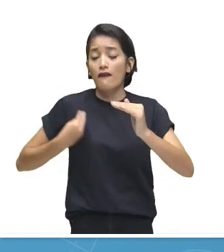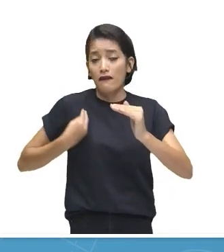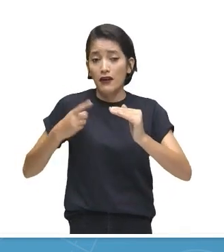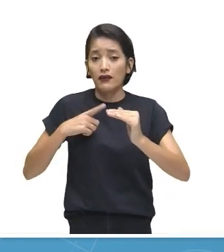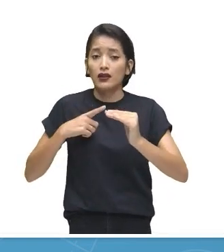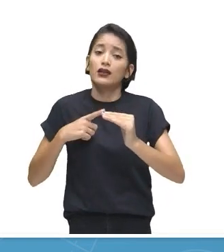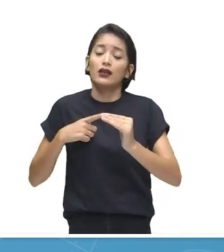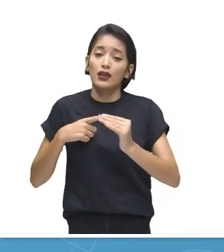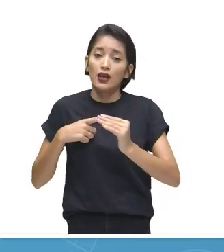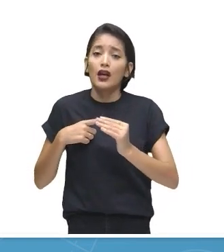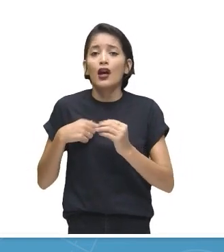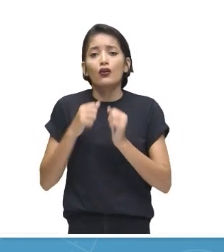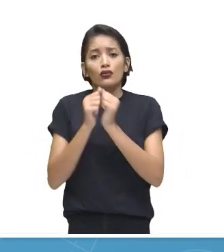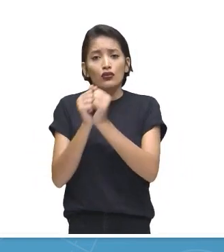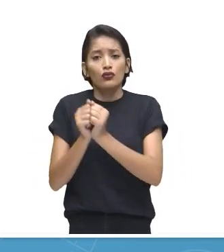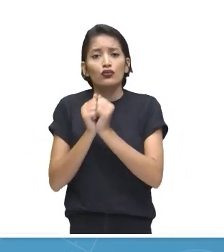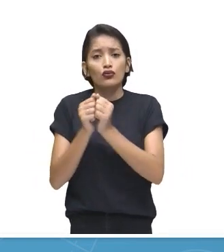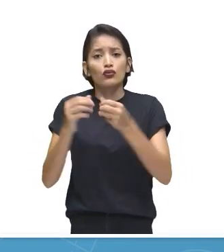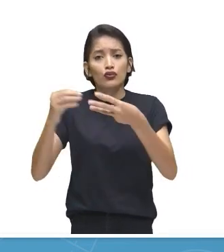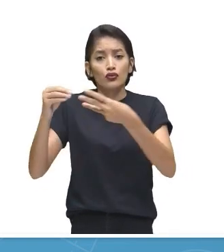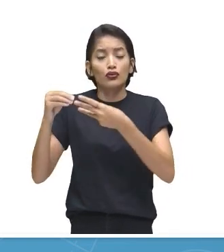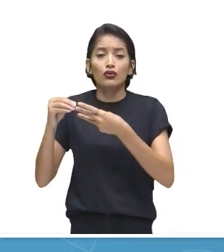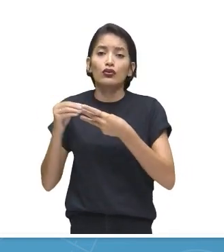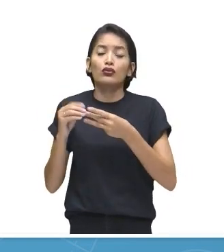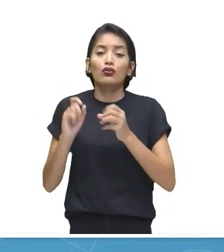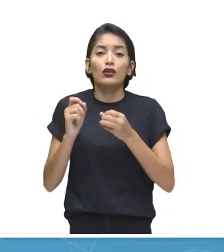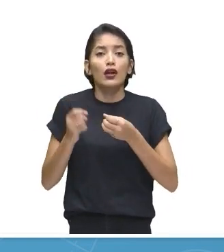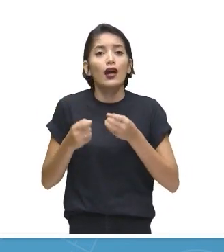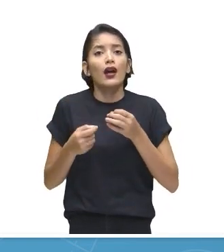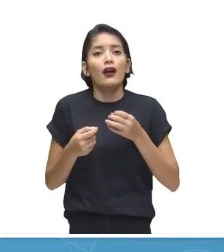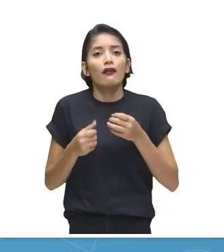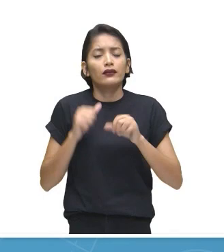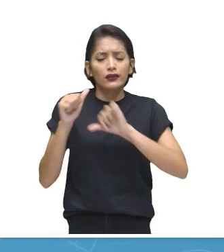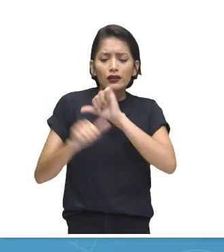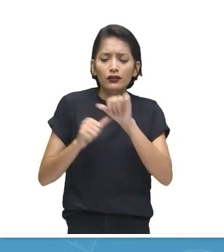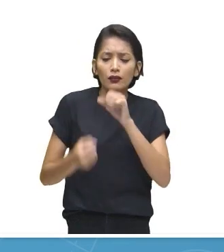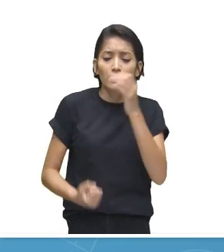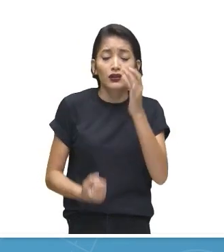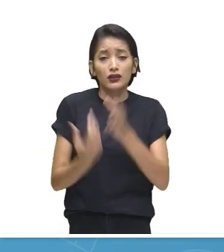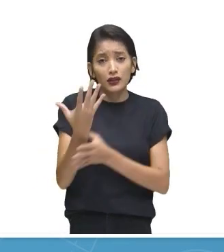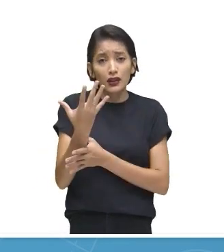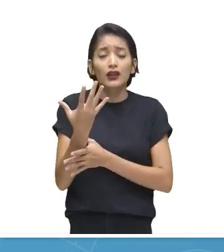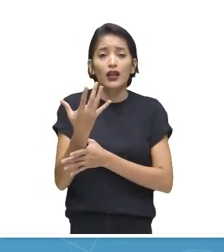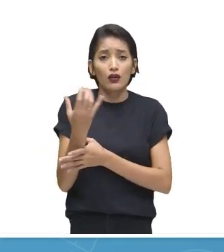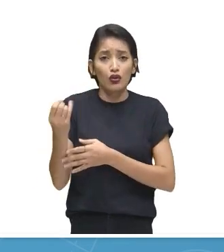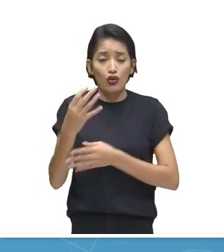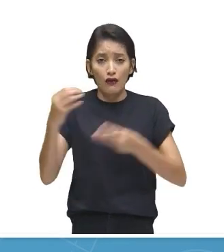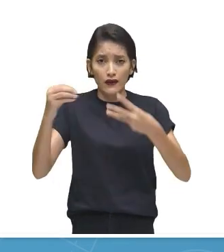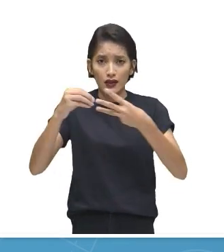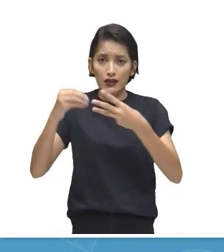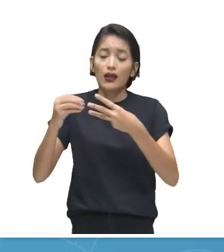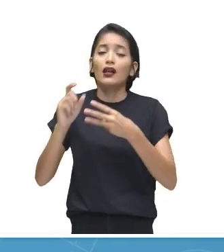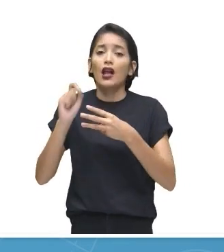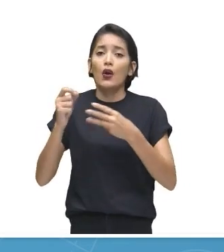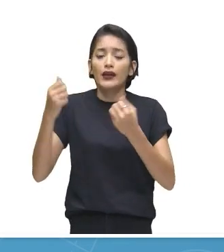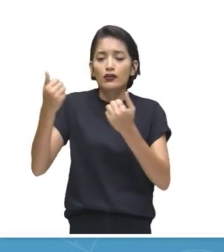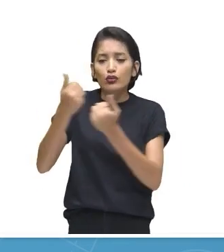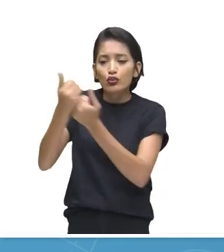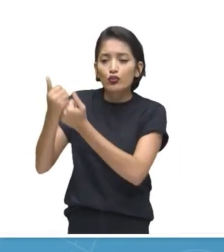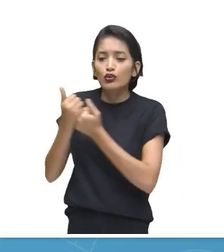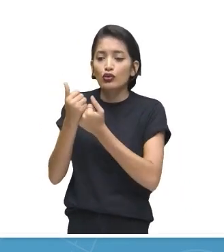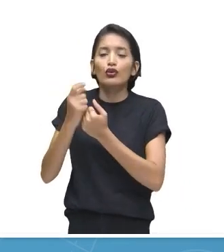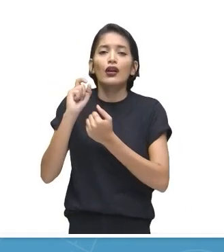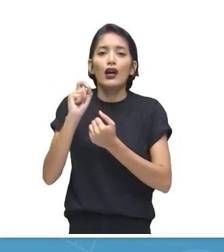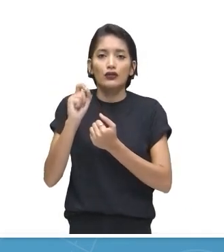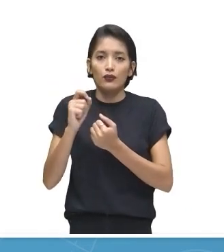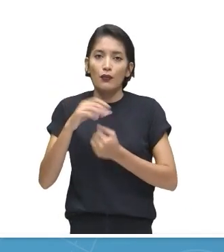uma constante divisão celular, produzindo novas células para substituir as que vão sendo desprendidas para a